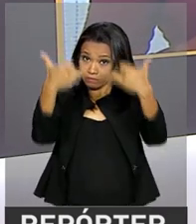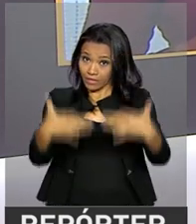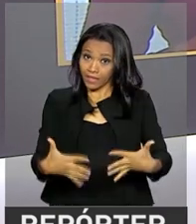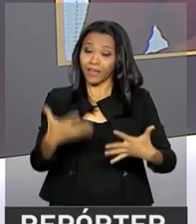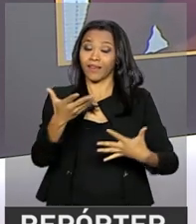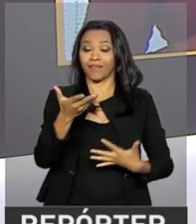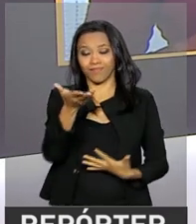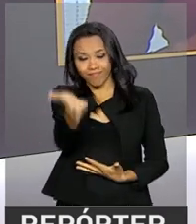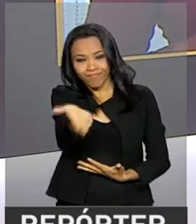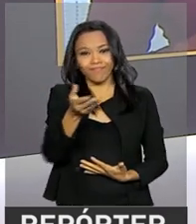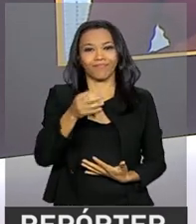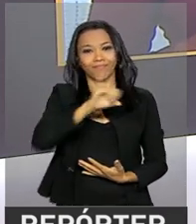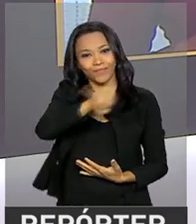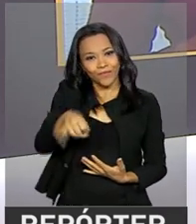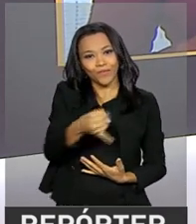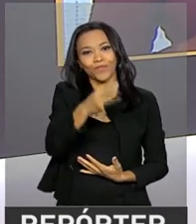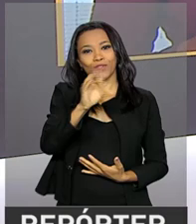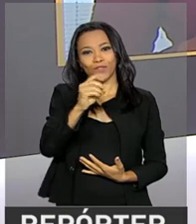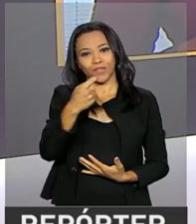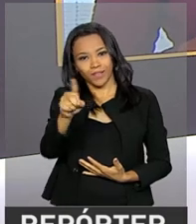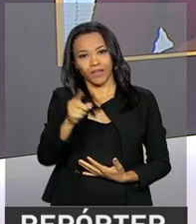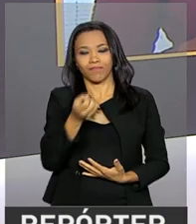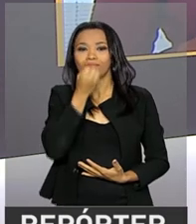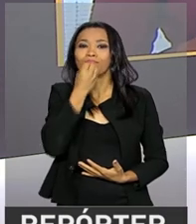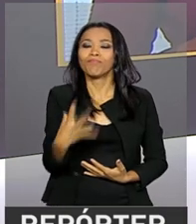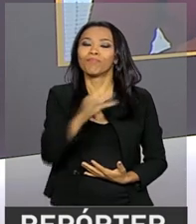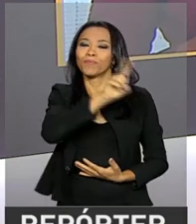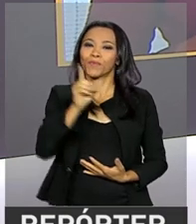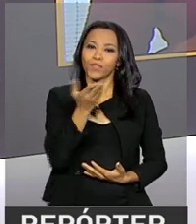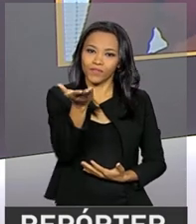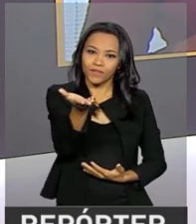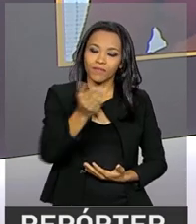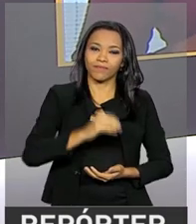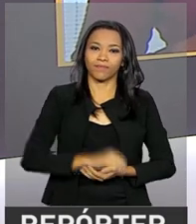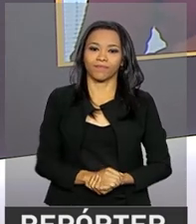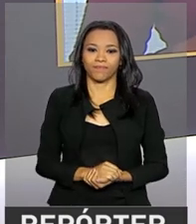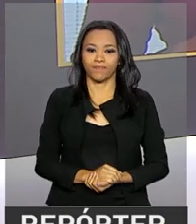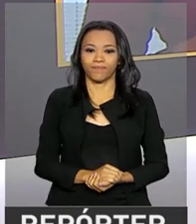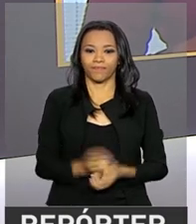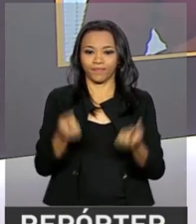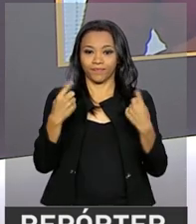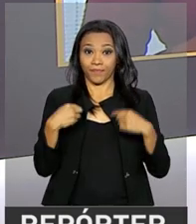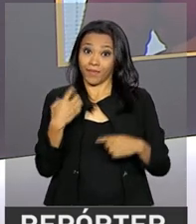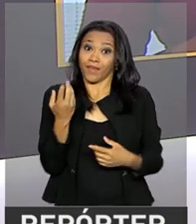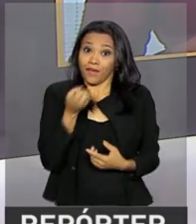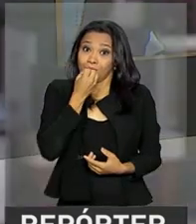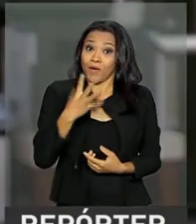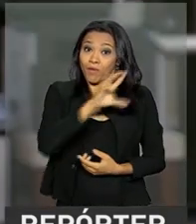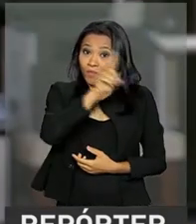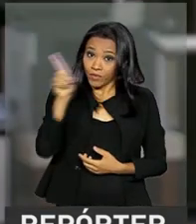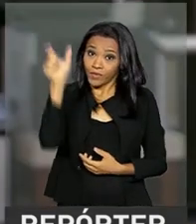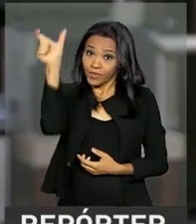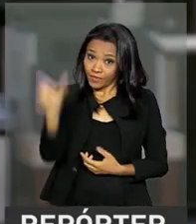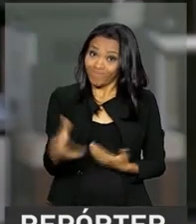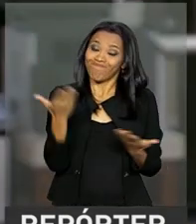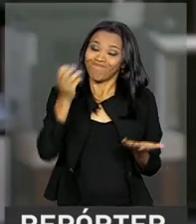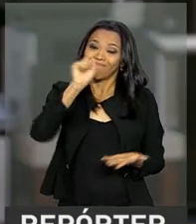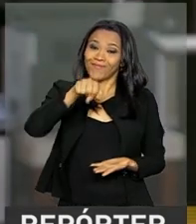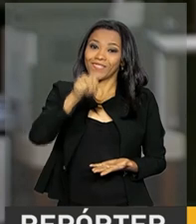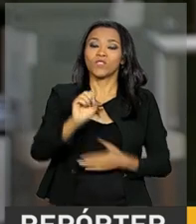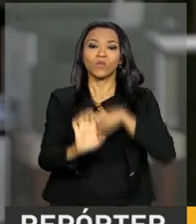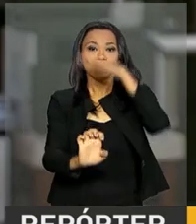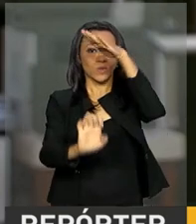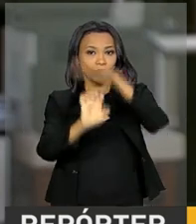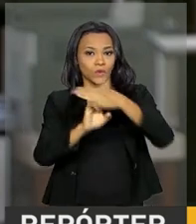José Lu filho ao vivo Oi Zé Bom dia olá bom dia novamente Leandro é os Correios vão